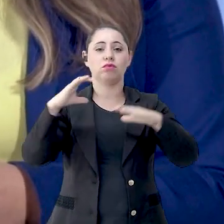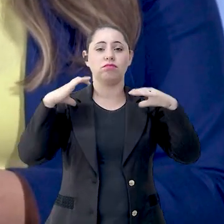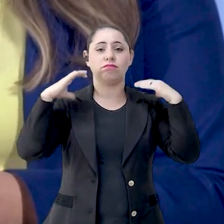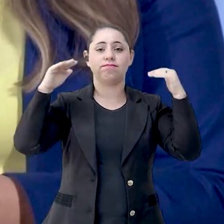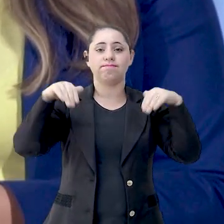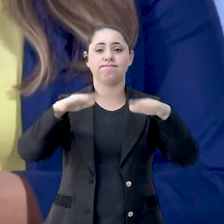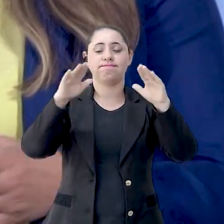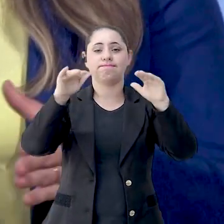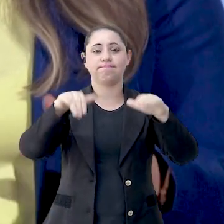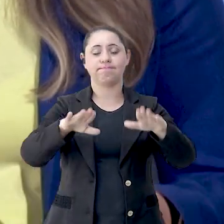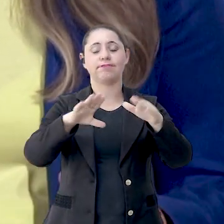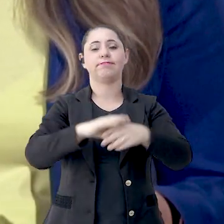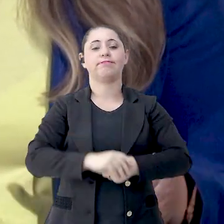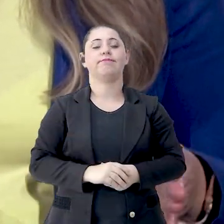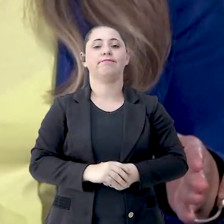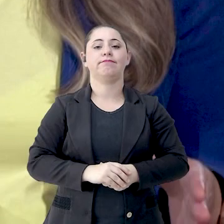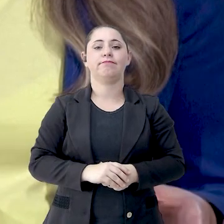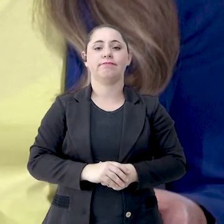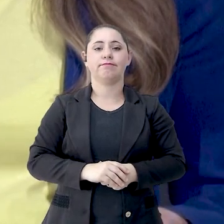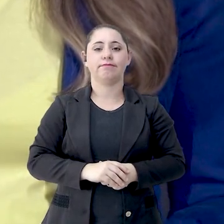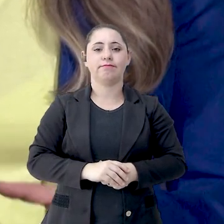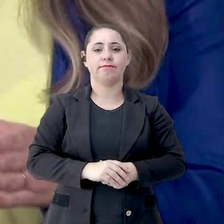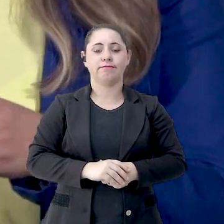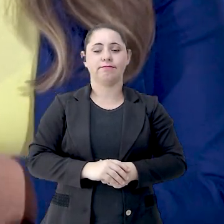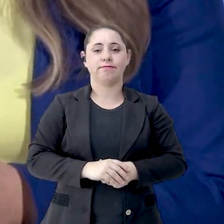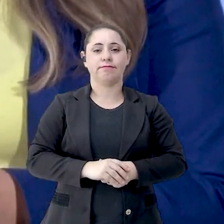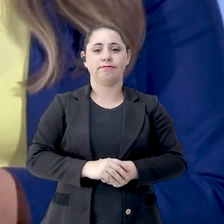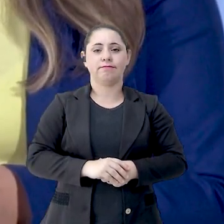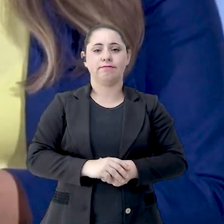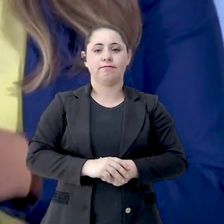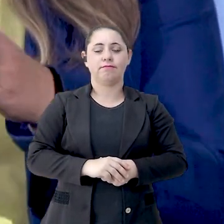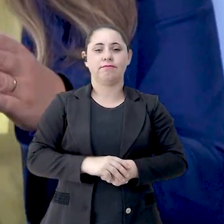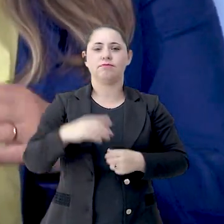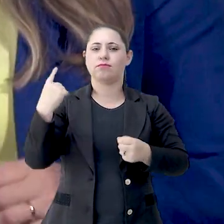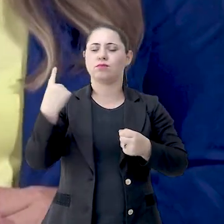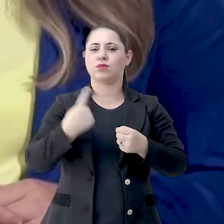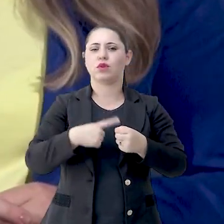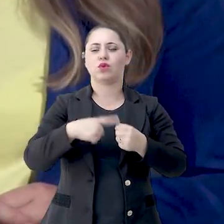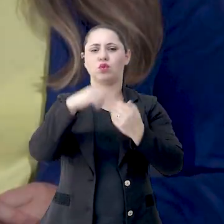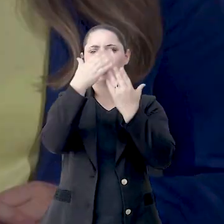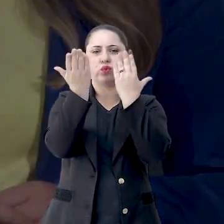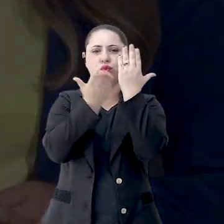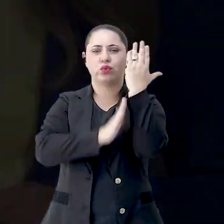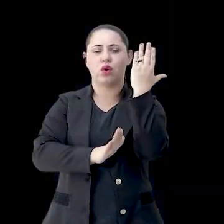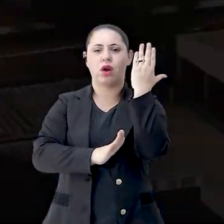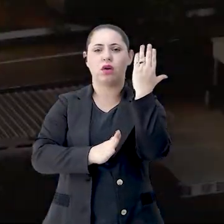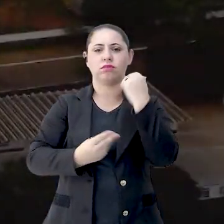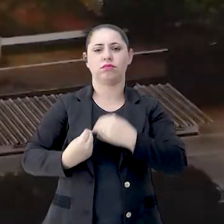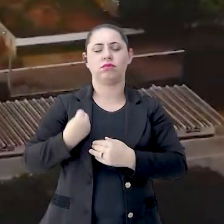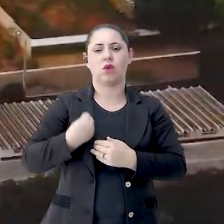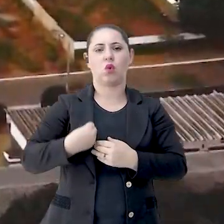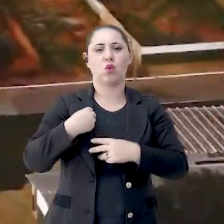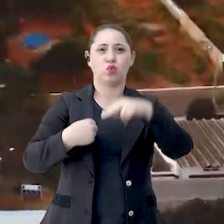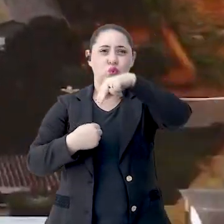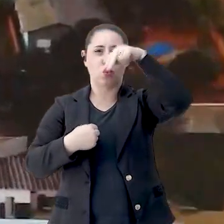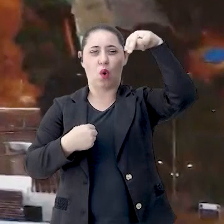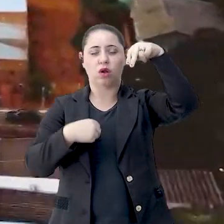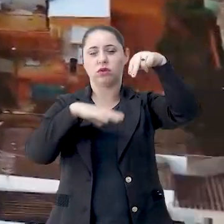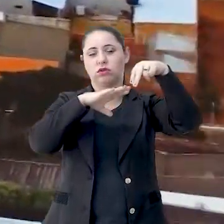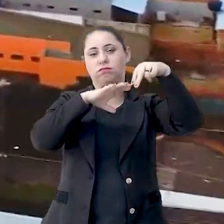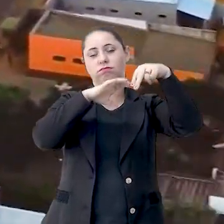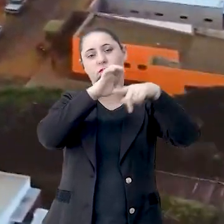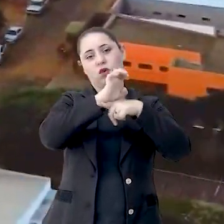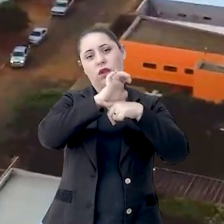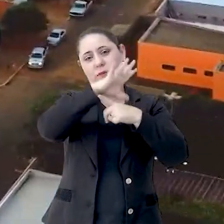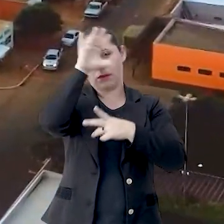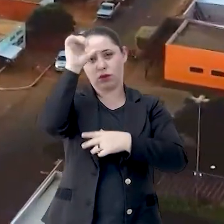de rede ferroviária Ferronorte em Costa Rica e Alcinópolis. O município de